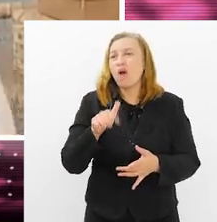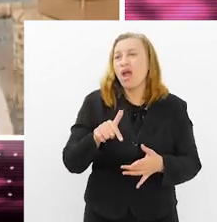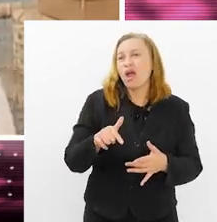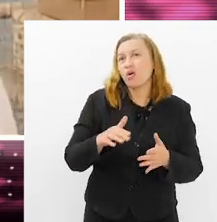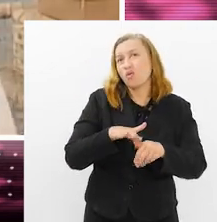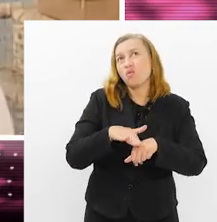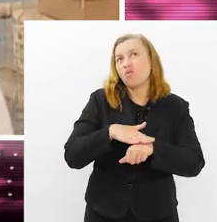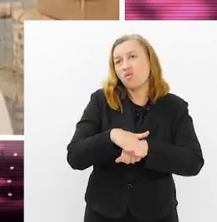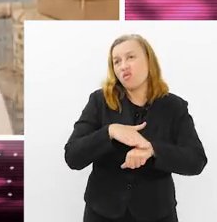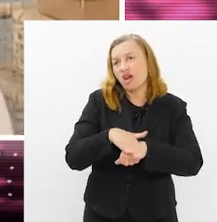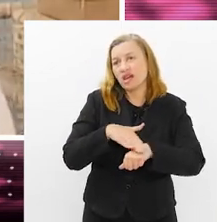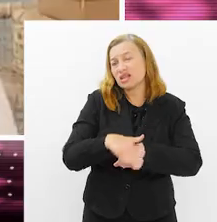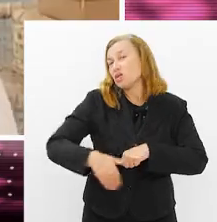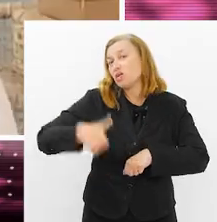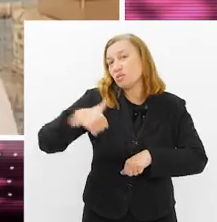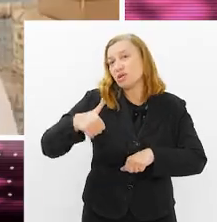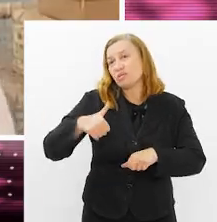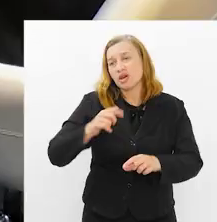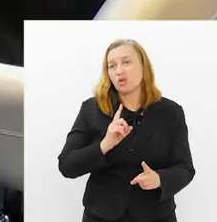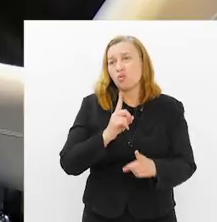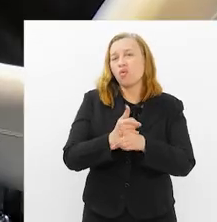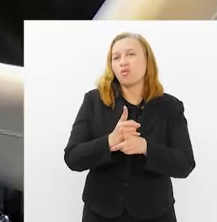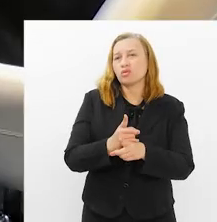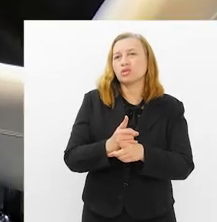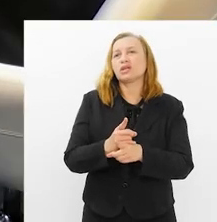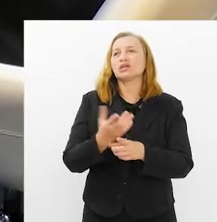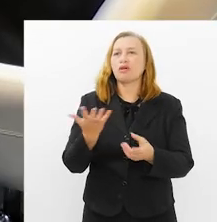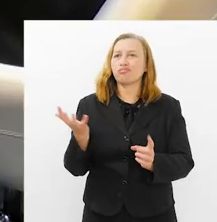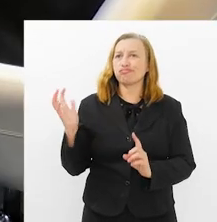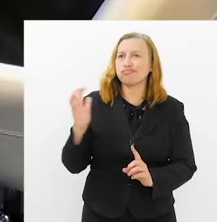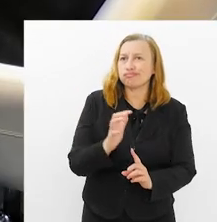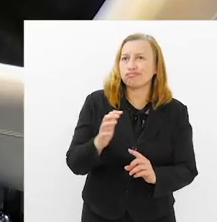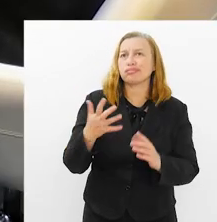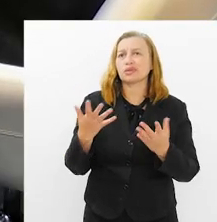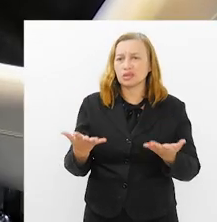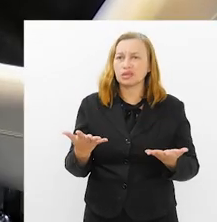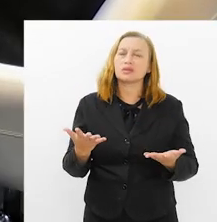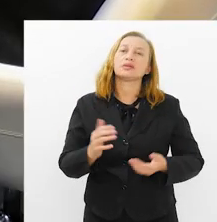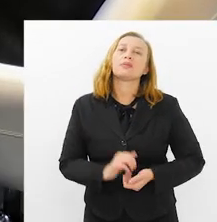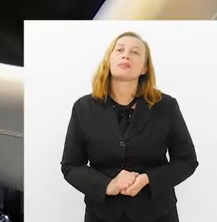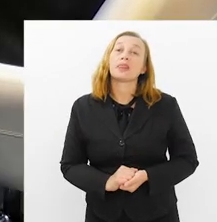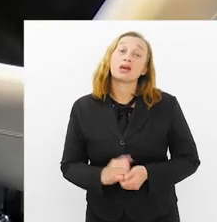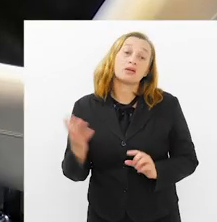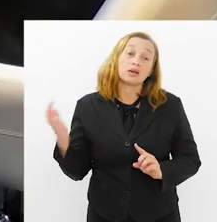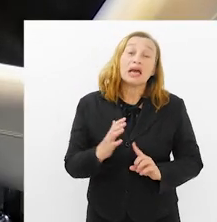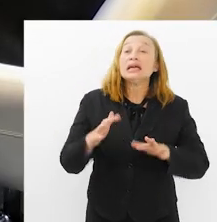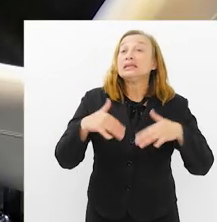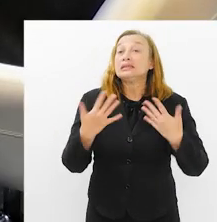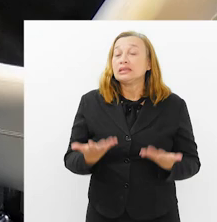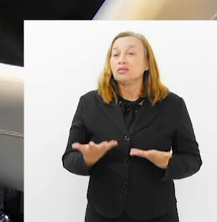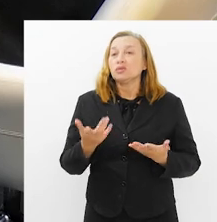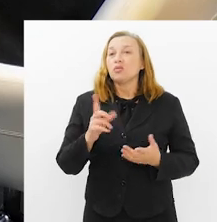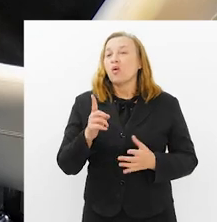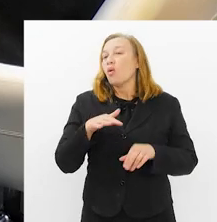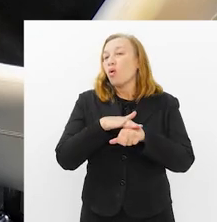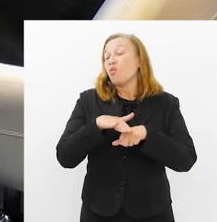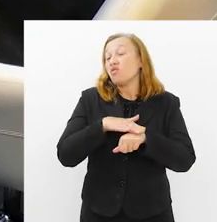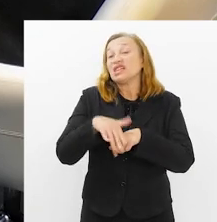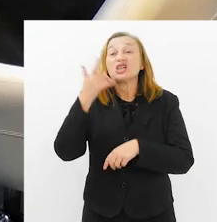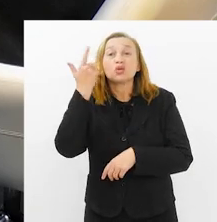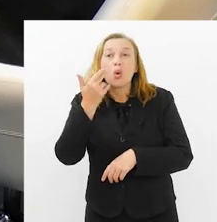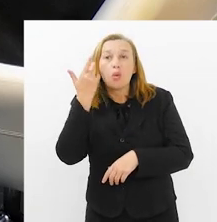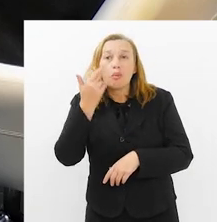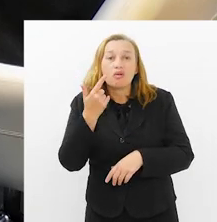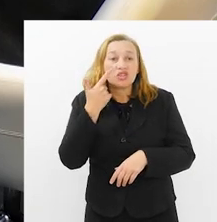primeiros encontros, por exemplo. É uma imposição. Praticamente é uma imposição. uma imposição, então não é uma conversa